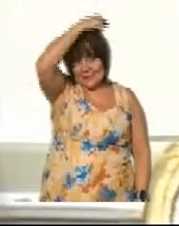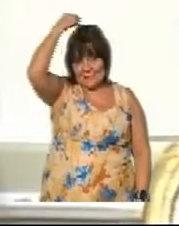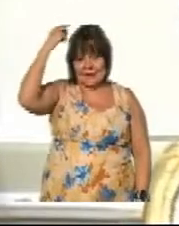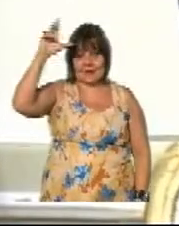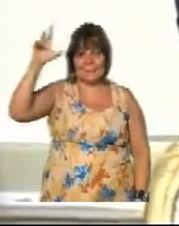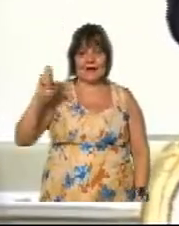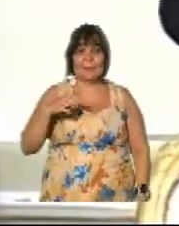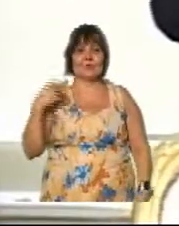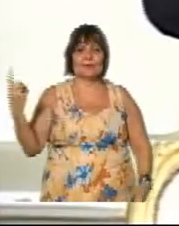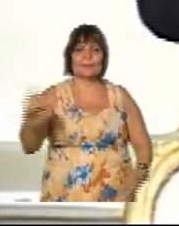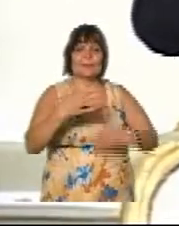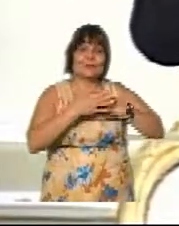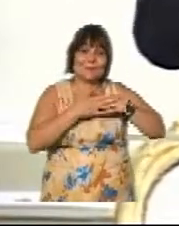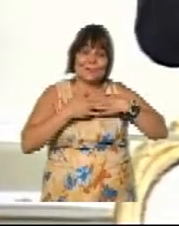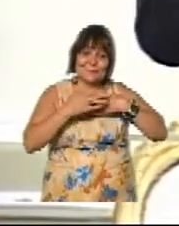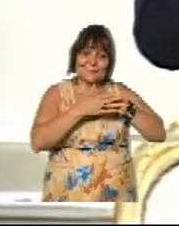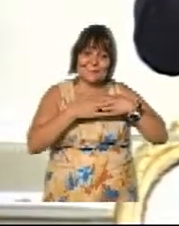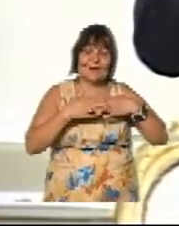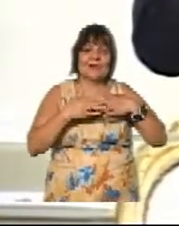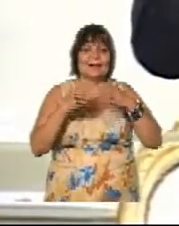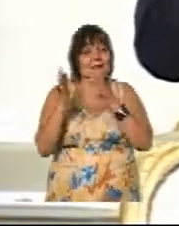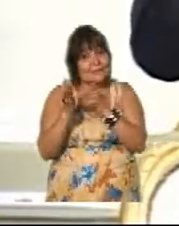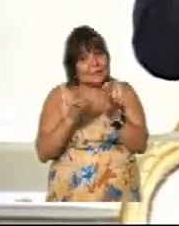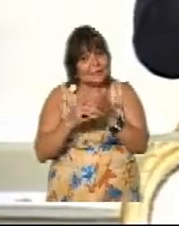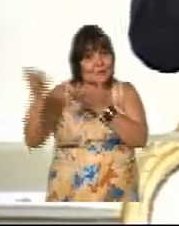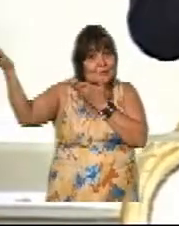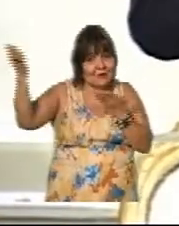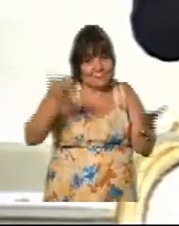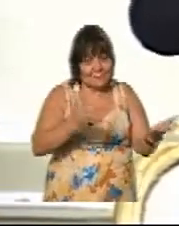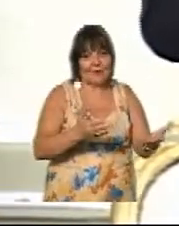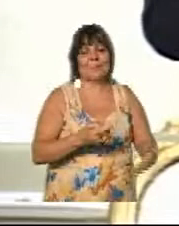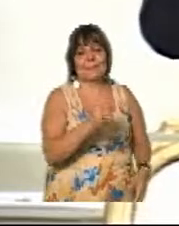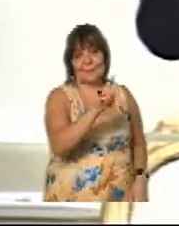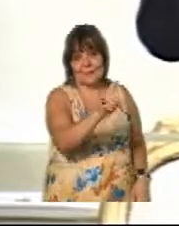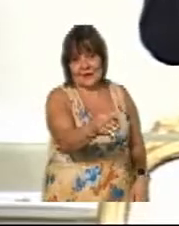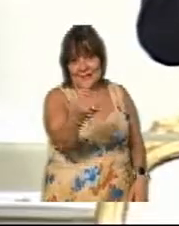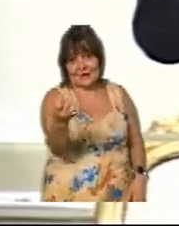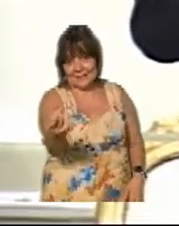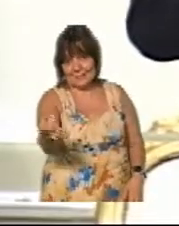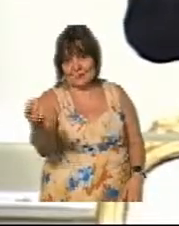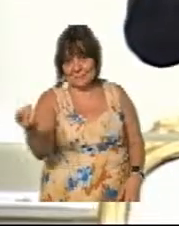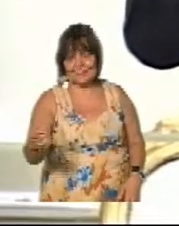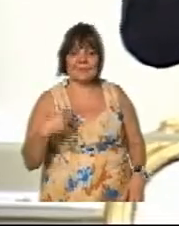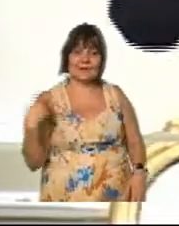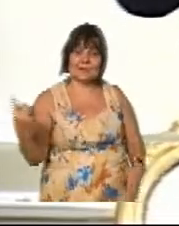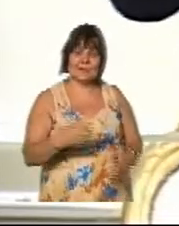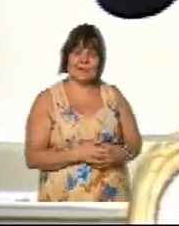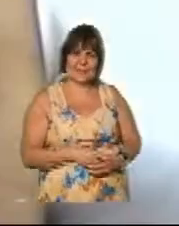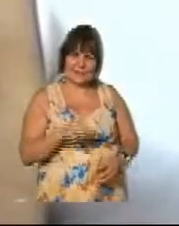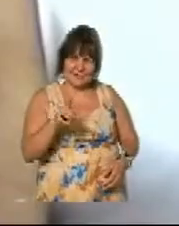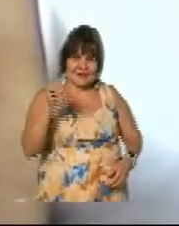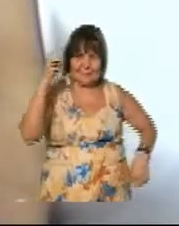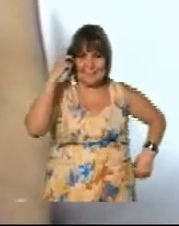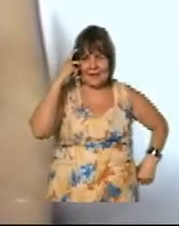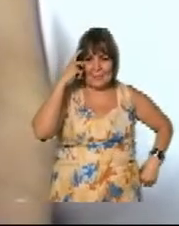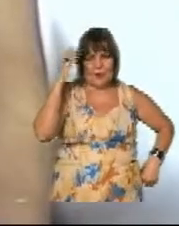é o nosso confortador. Você sabe aquele dia que você não tem vontade de viver? Aquele dia que você diz: o que é